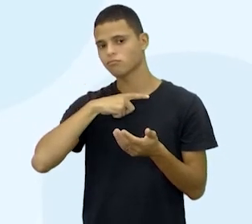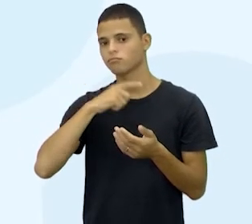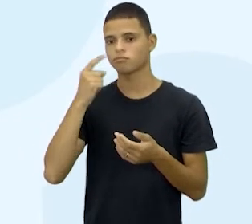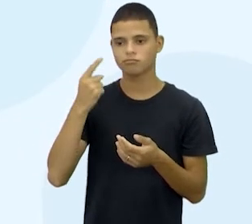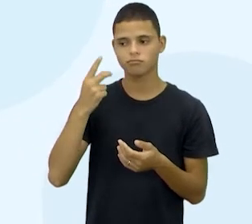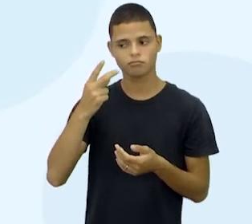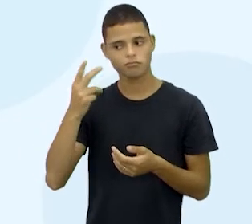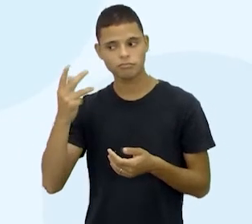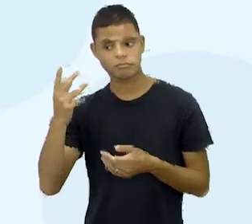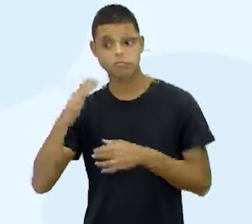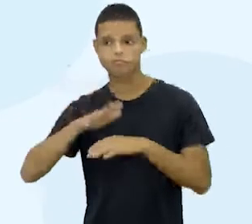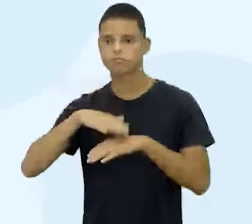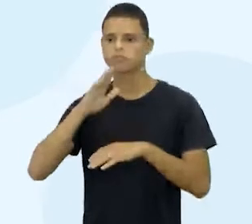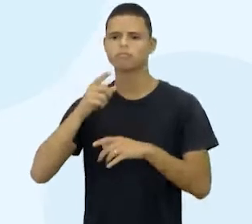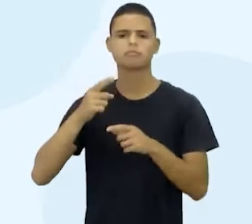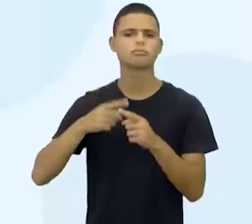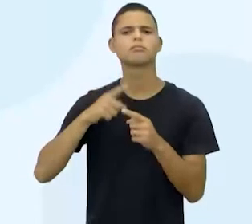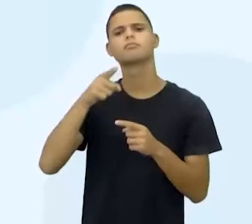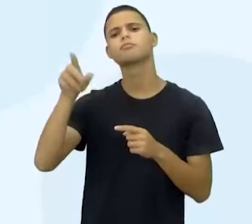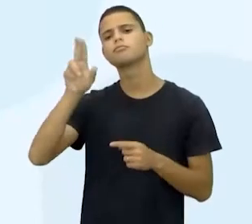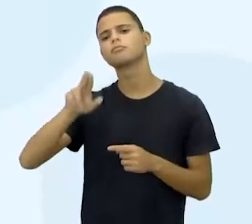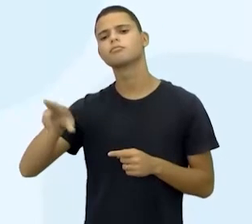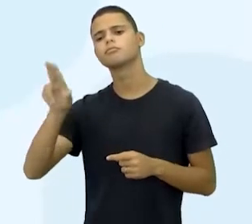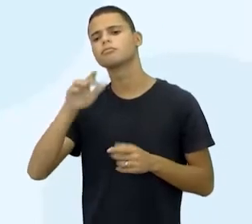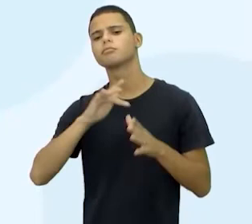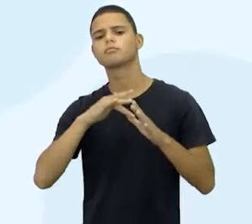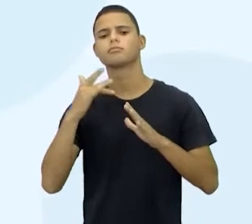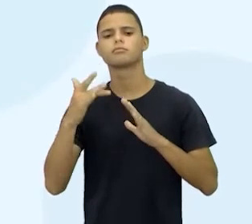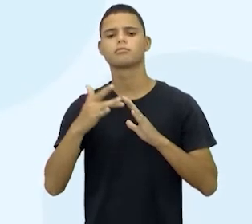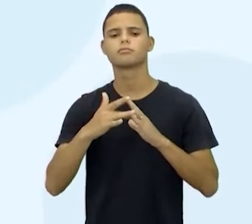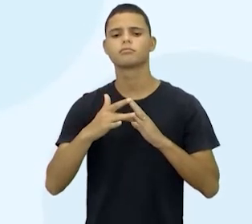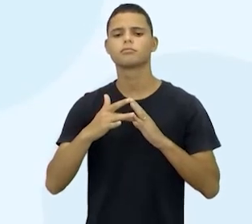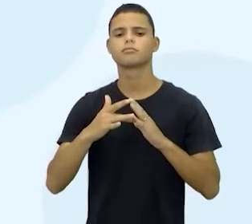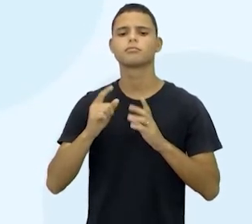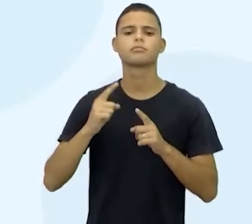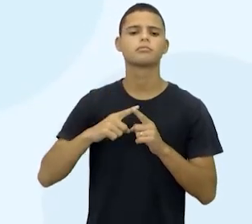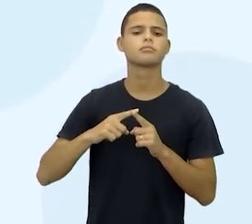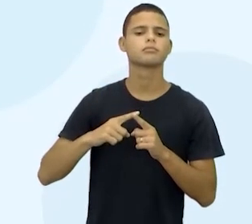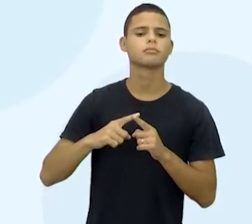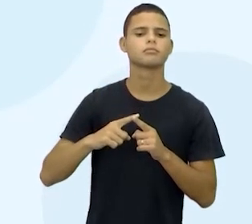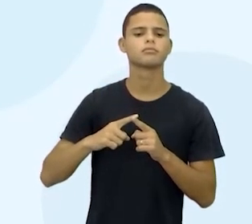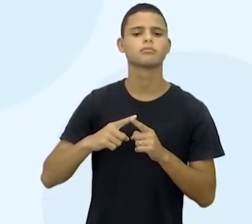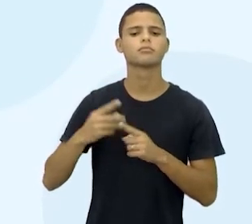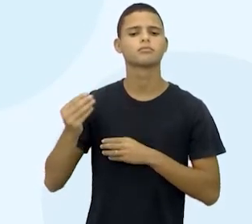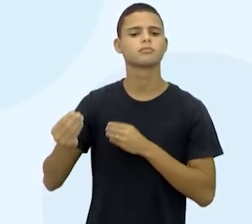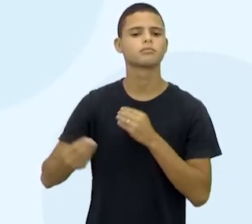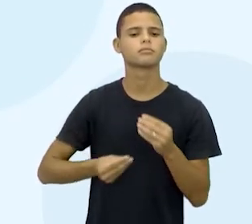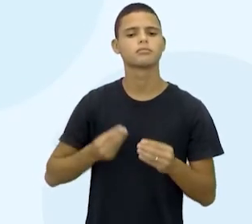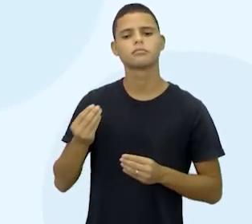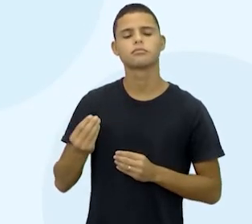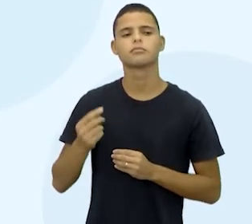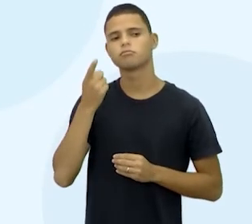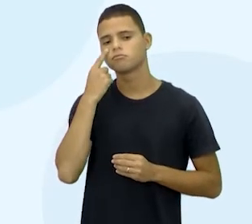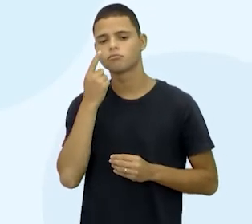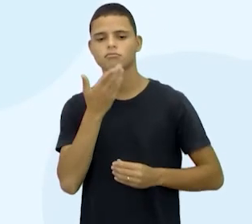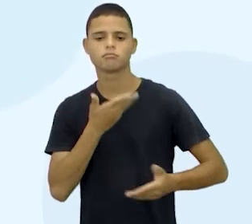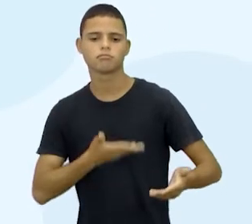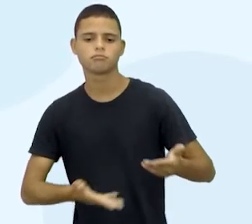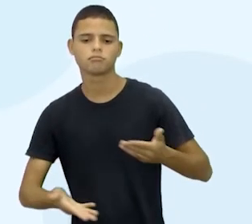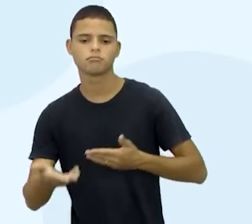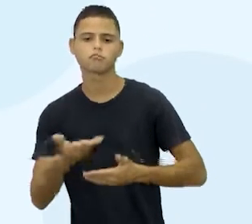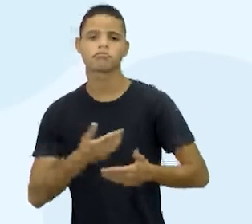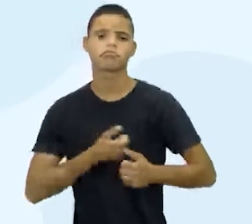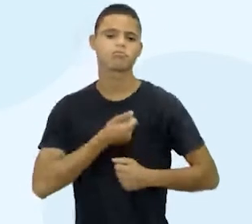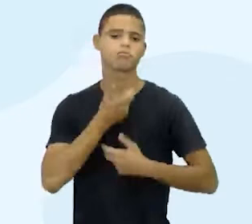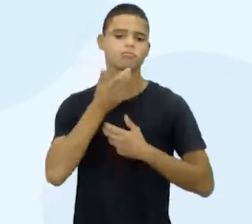sociais, né? E por quê? Por que você usa essa rede social e a outra não? Como você vê as articulações entre